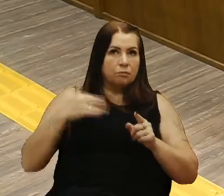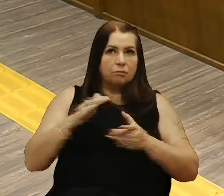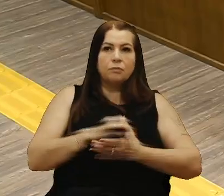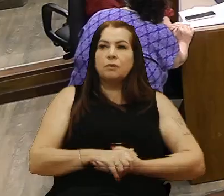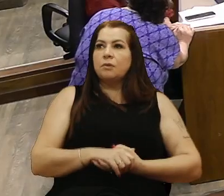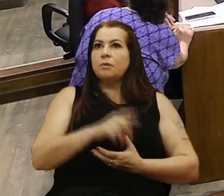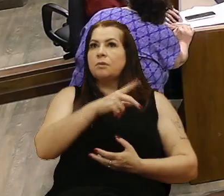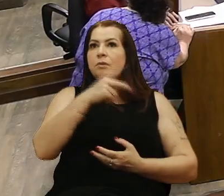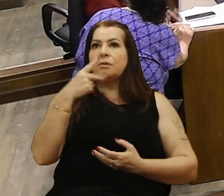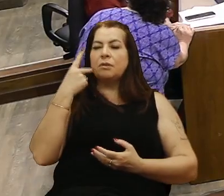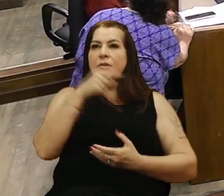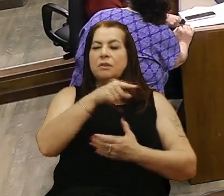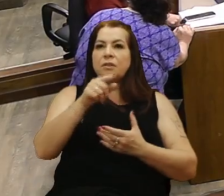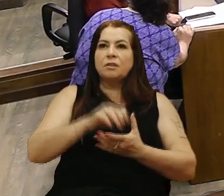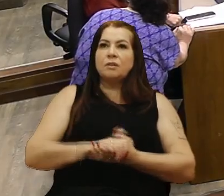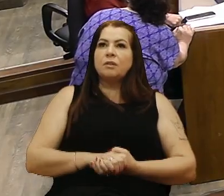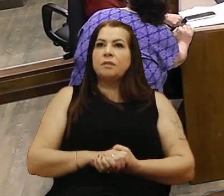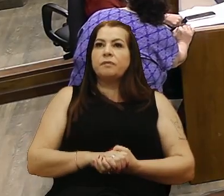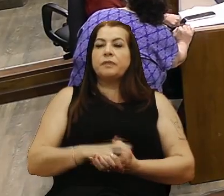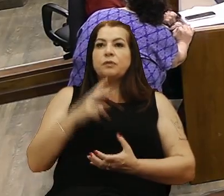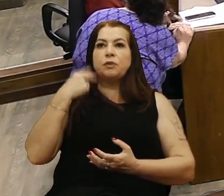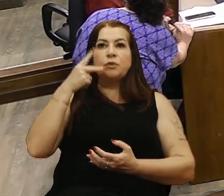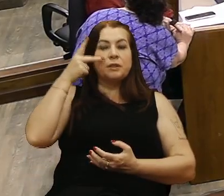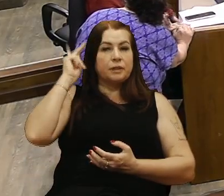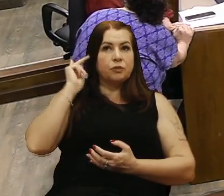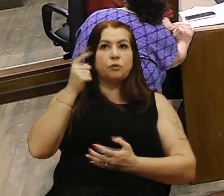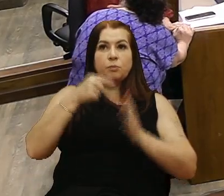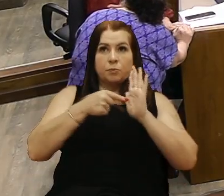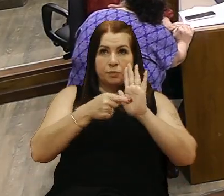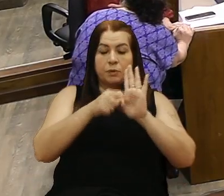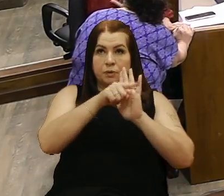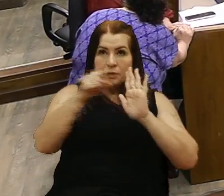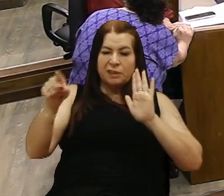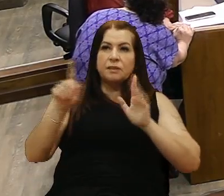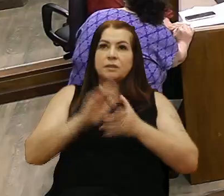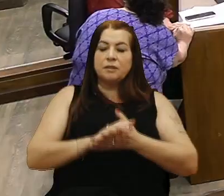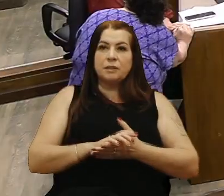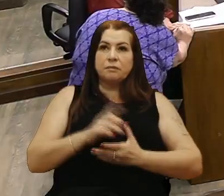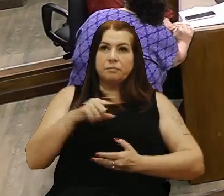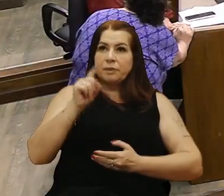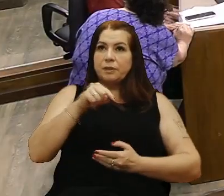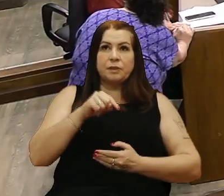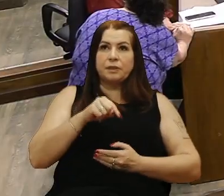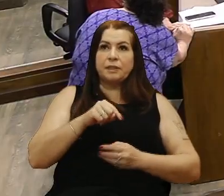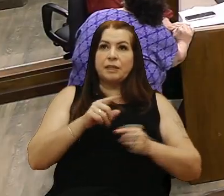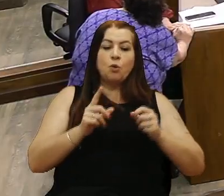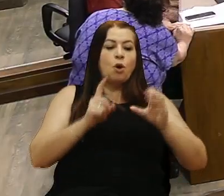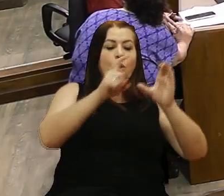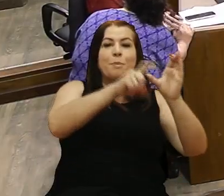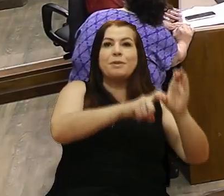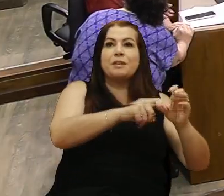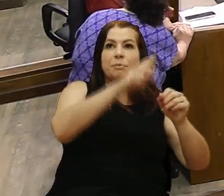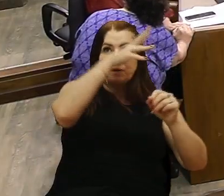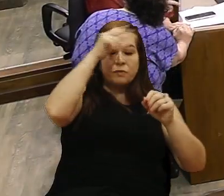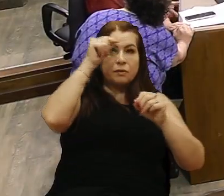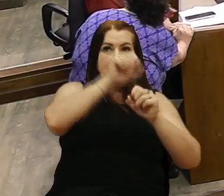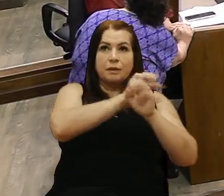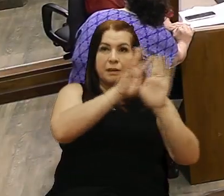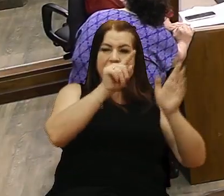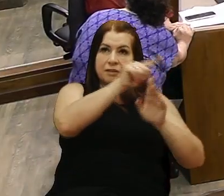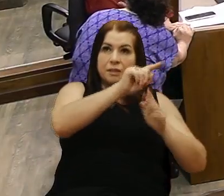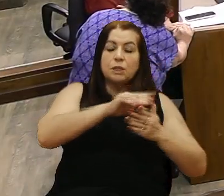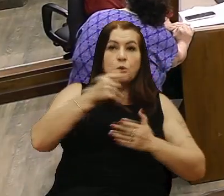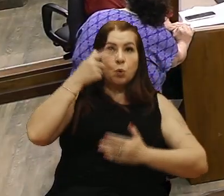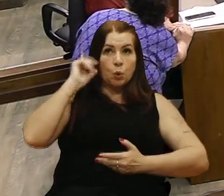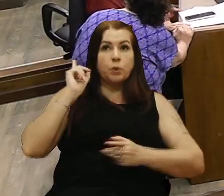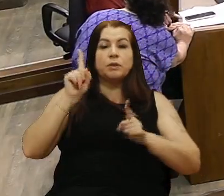Presidente, senhores vereadores, o vereador Iago já trouxe aqui a situação que a gente não é puxadinho da prefeitura e deixar muito claro isso, inclusive